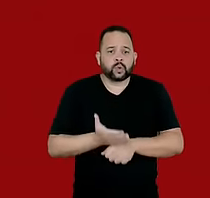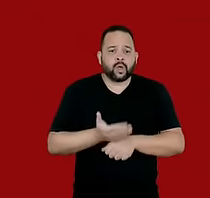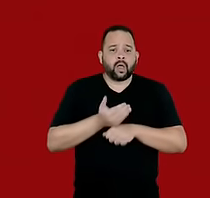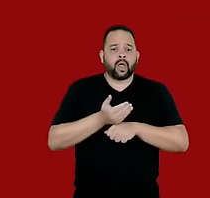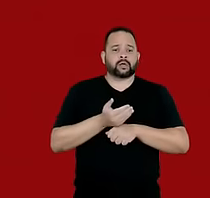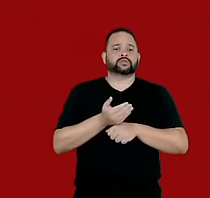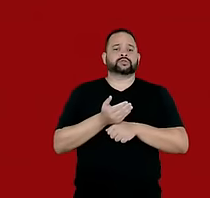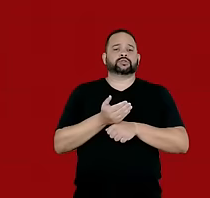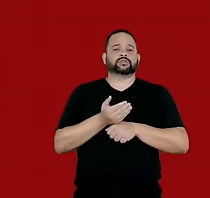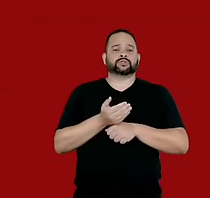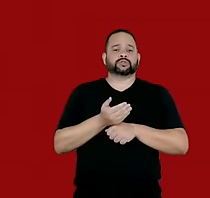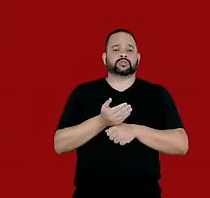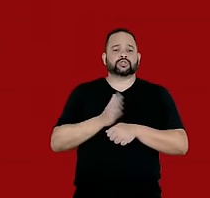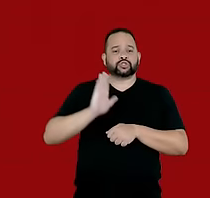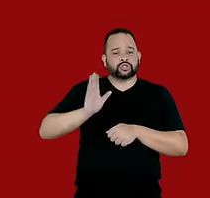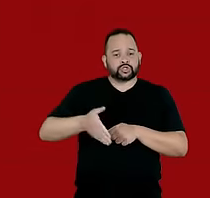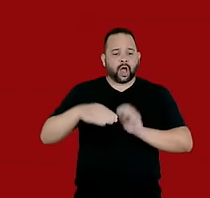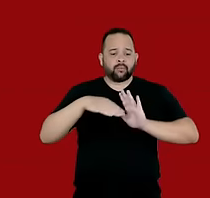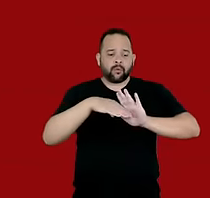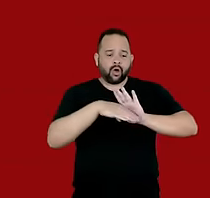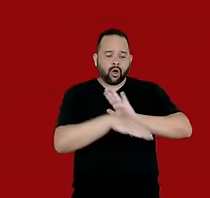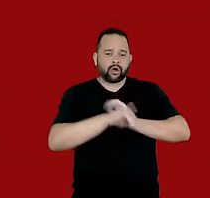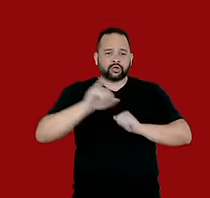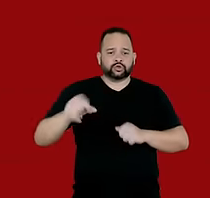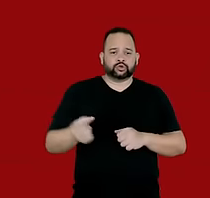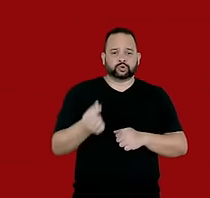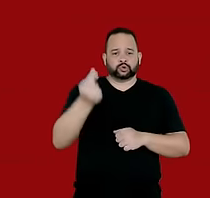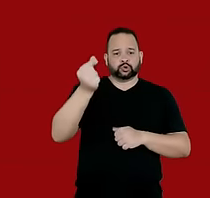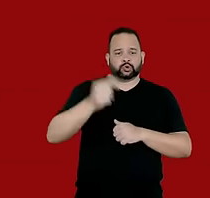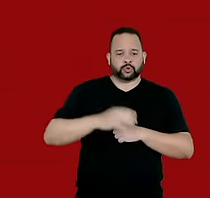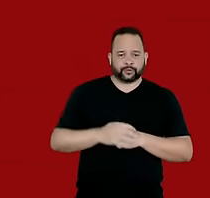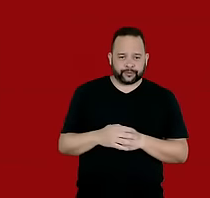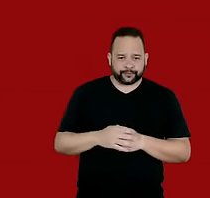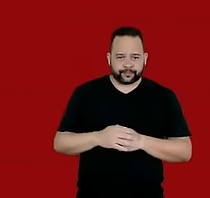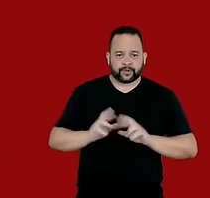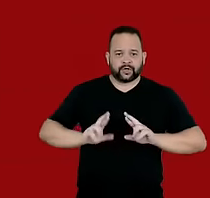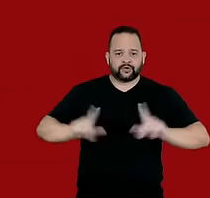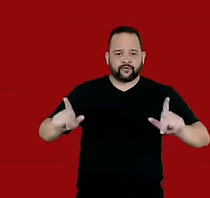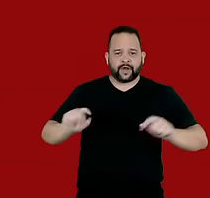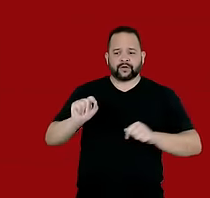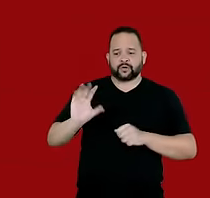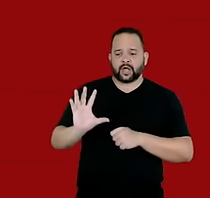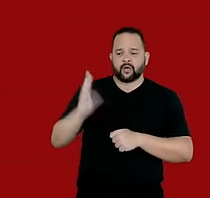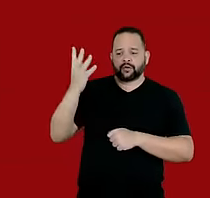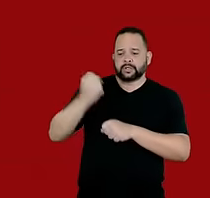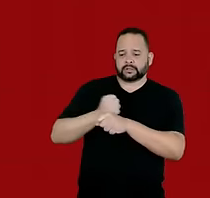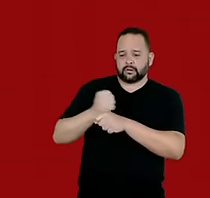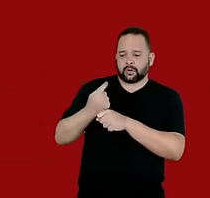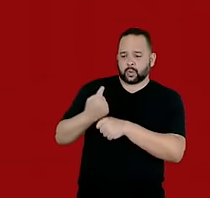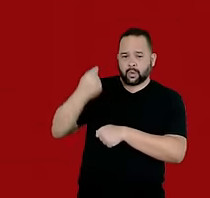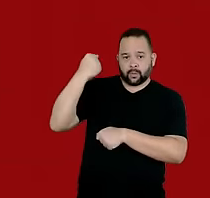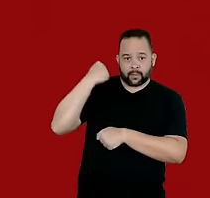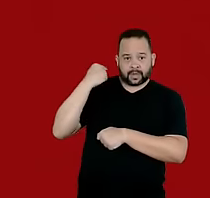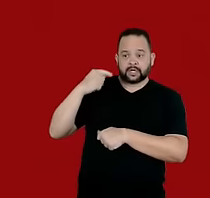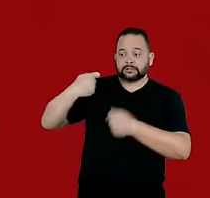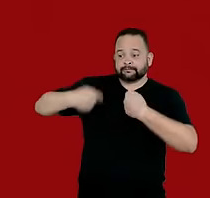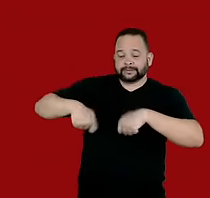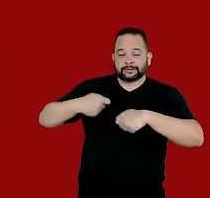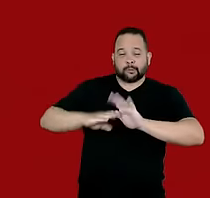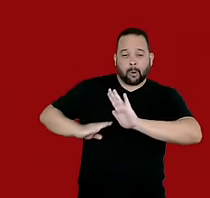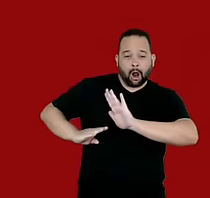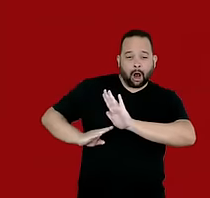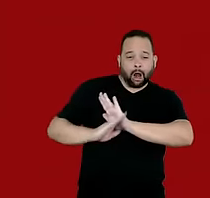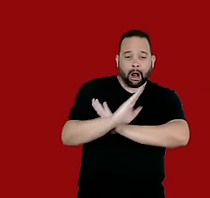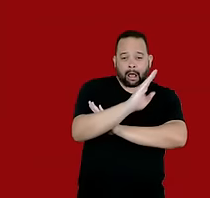diferente do de como foi no passado recente que a gente teve uma alta muito rápida e muito grande de juros a gente tá entrou num ciclo de queda isso faz